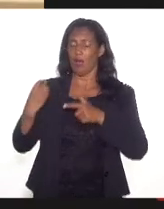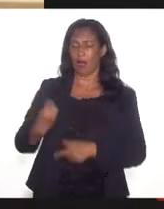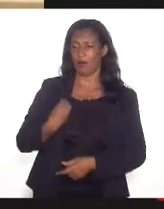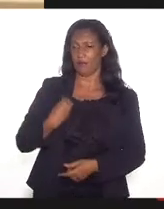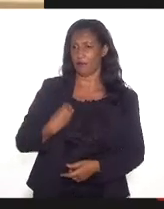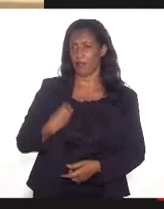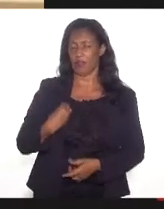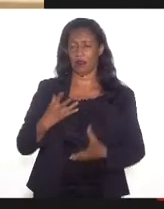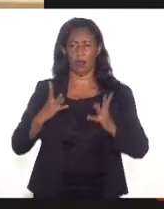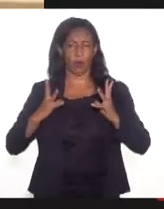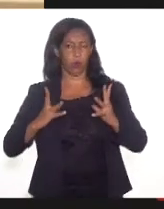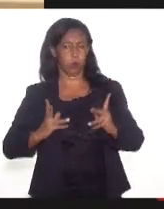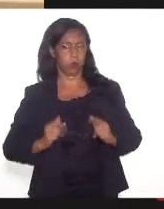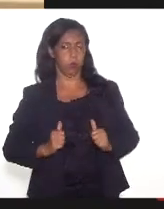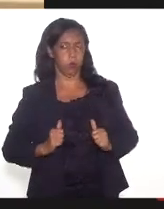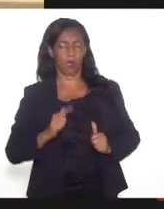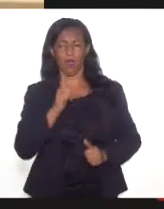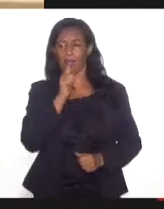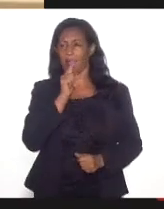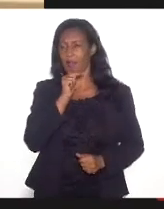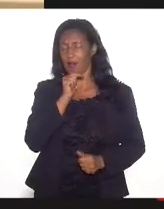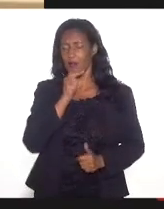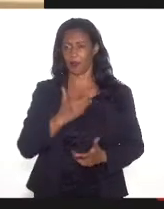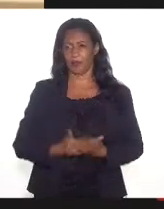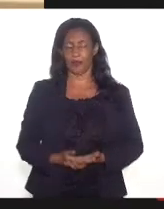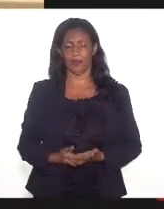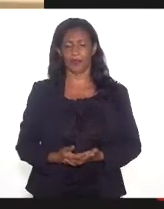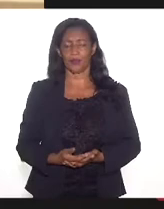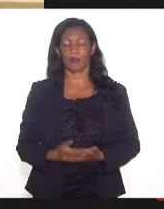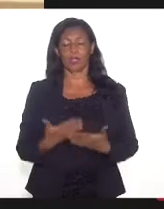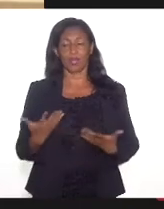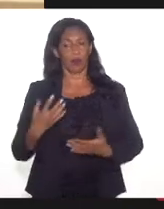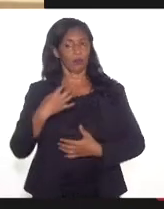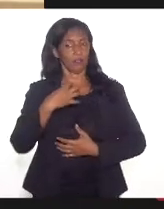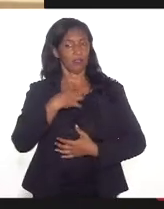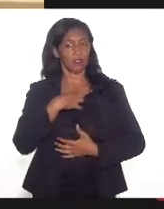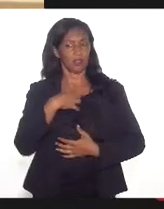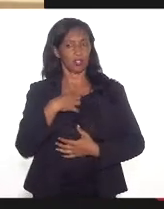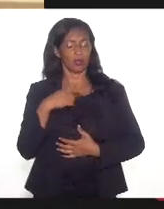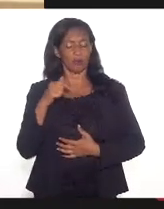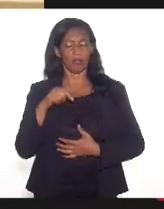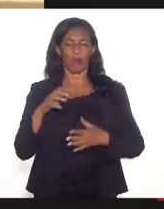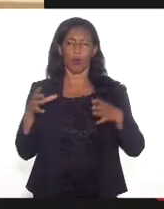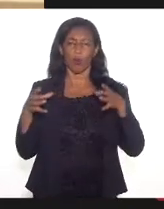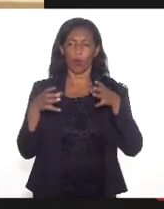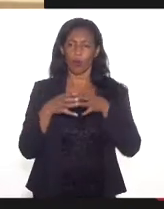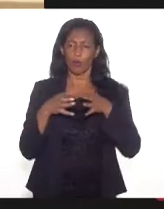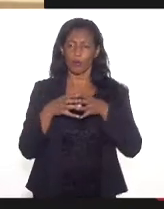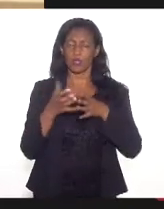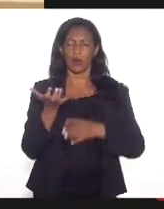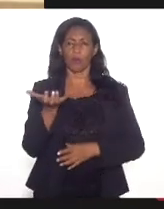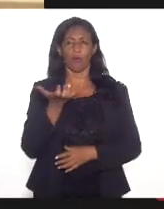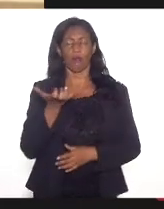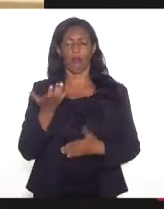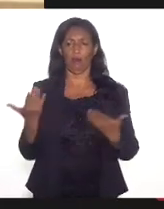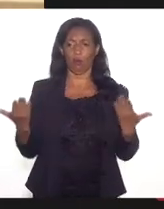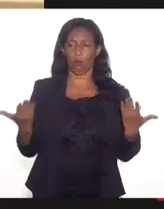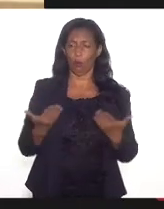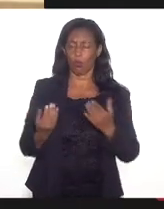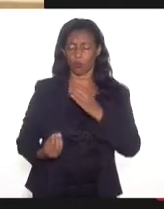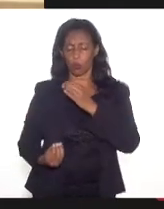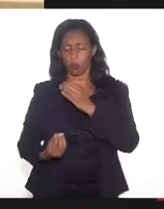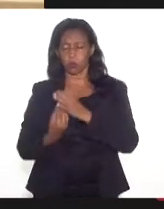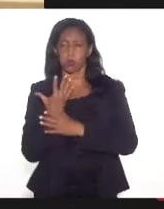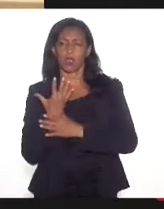a saneamento básico, não têm acesso a água. Então, nesse sentido, essa comissão pretende também criar